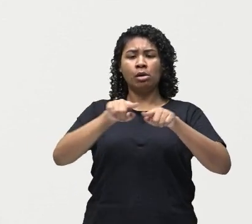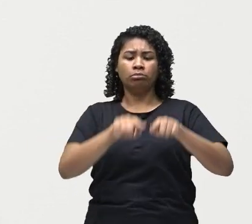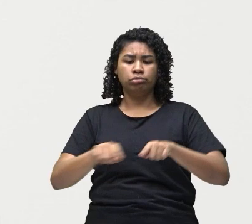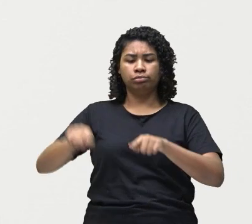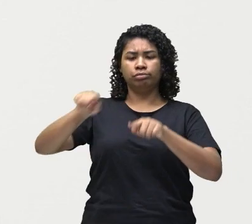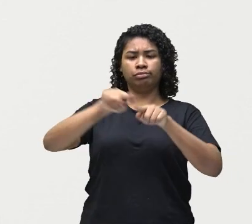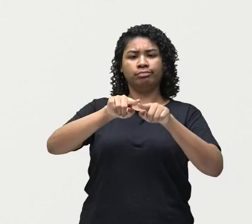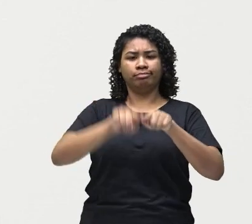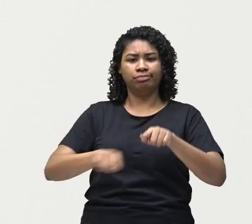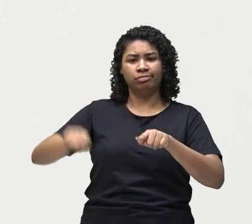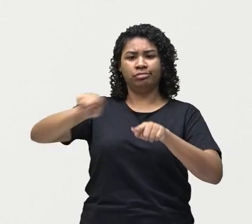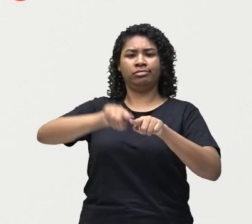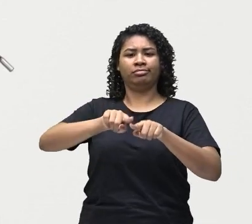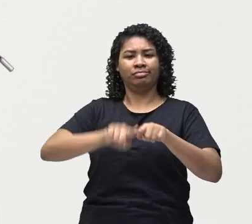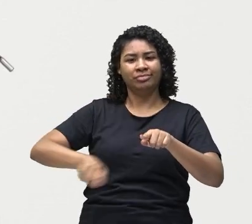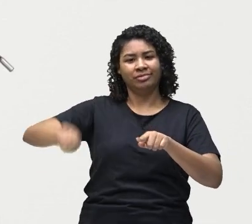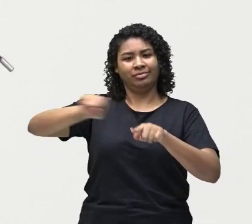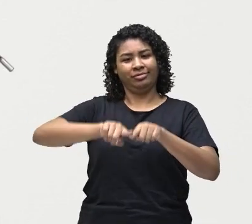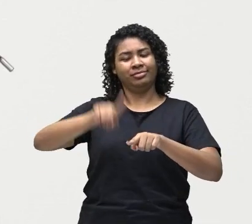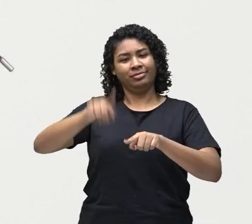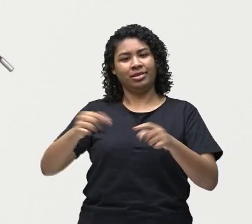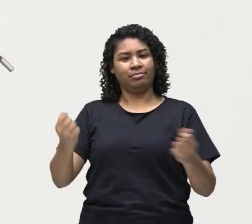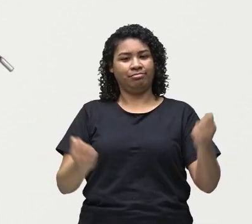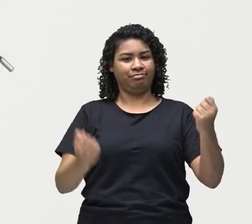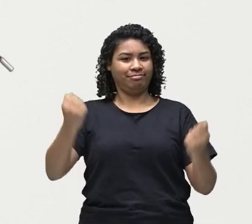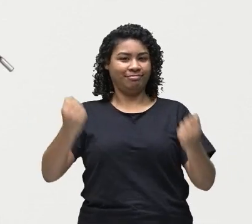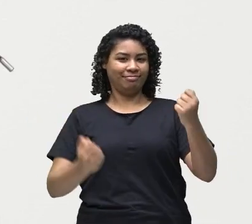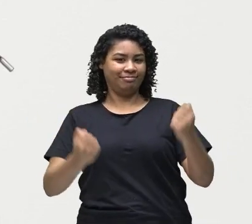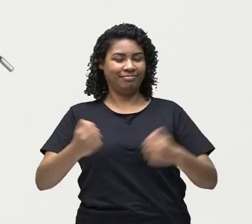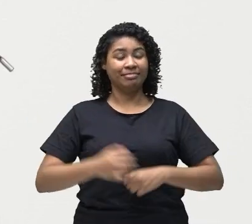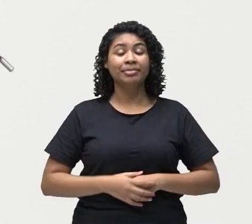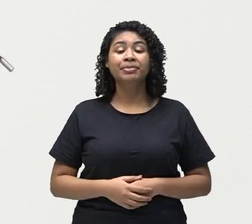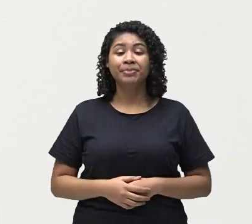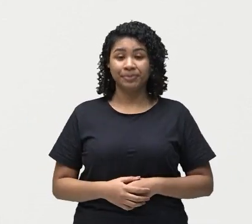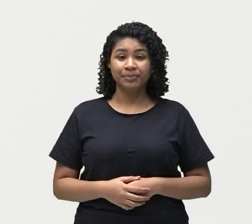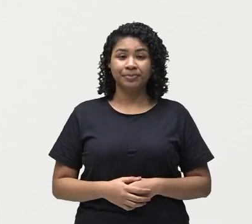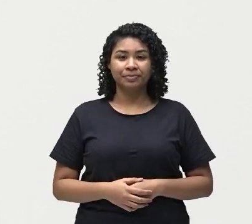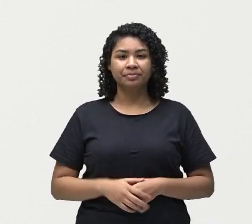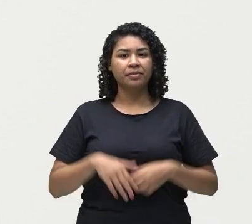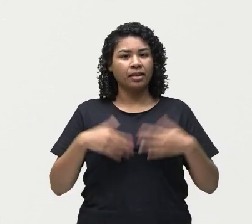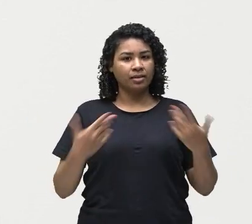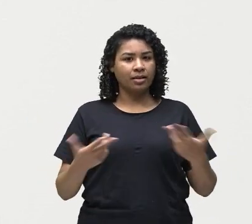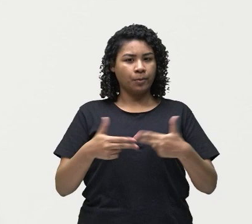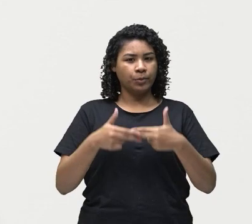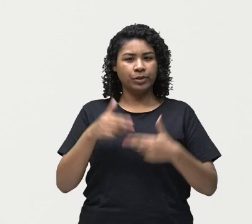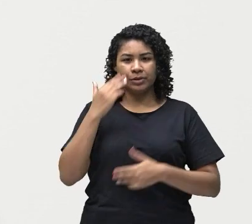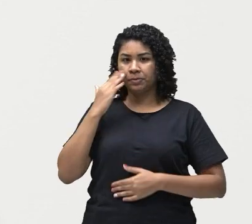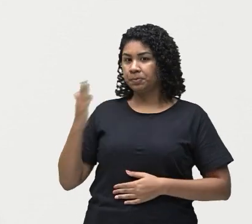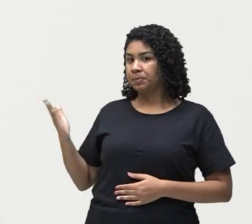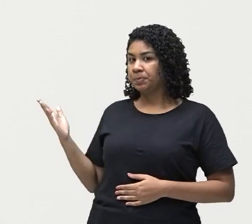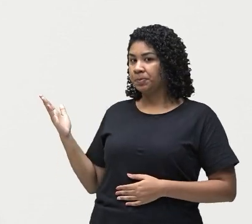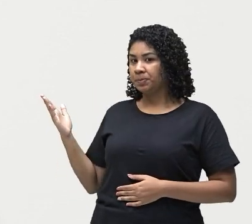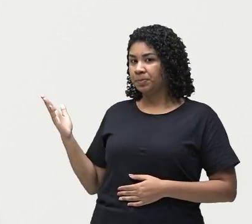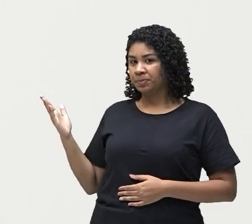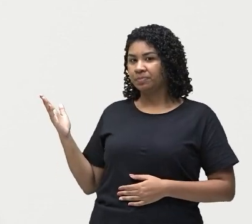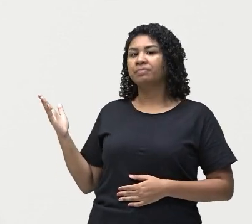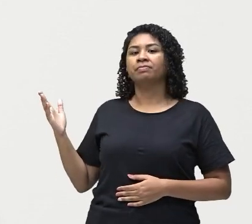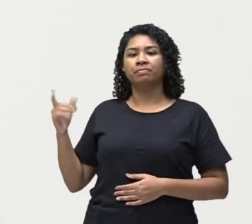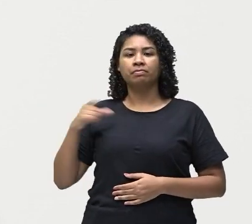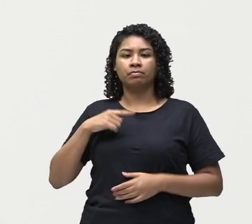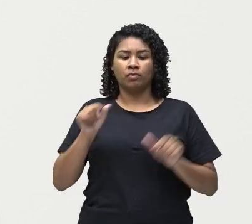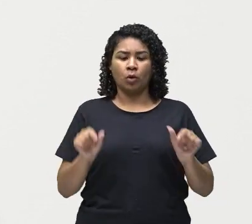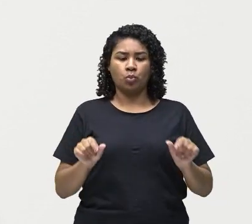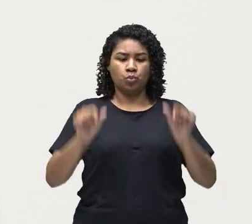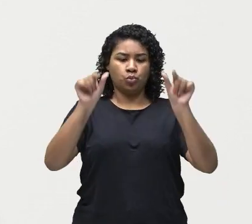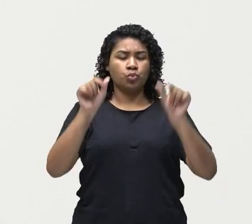ligado lá com o processo de rotação dos Deus tá bom então a gente tem aqui câmera de combustão blocos de